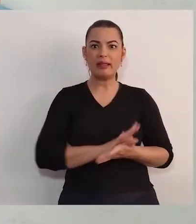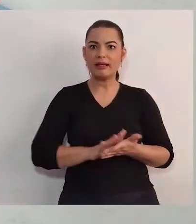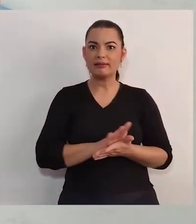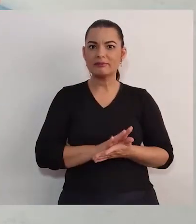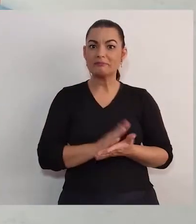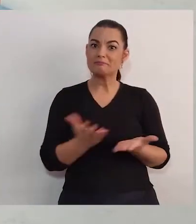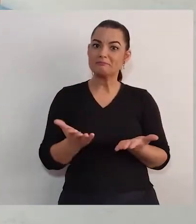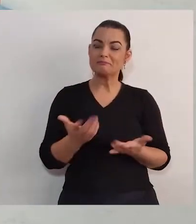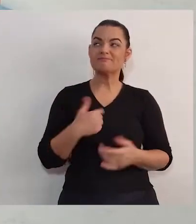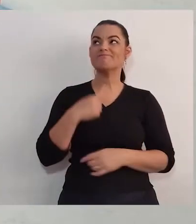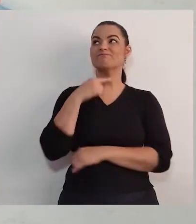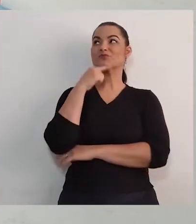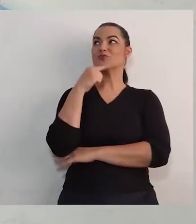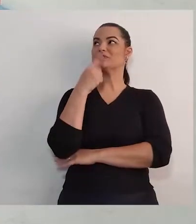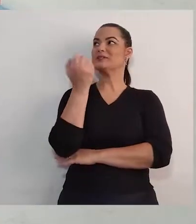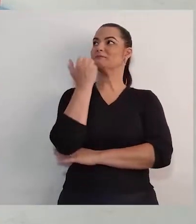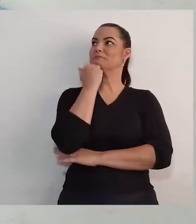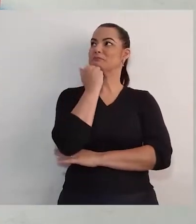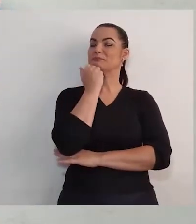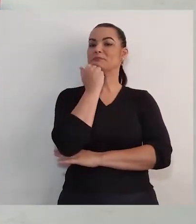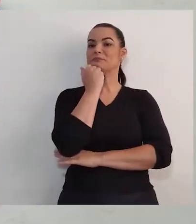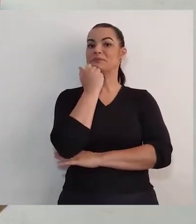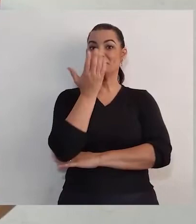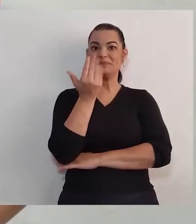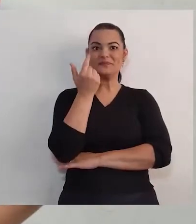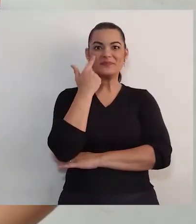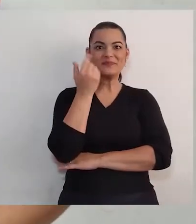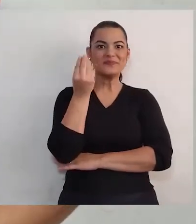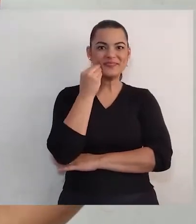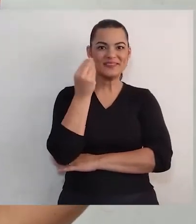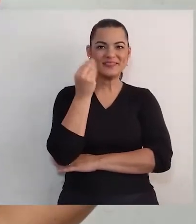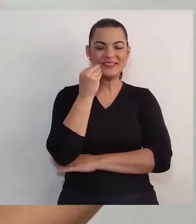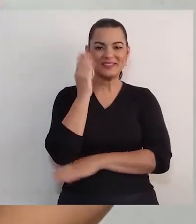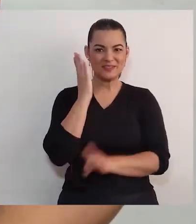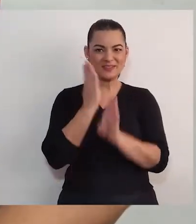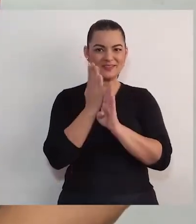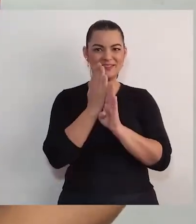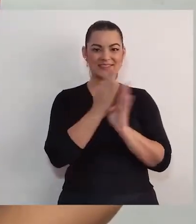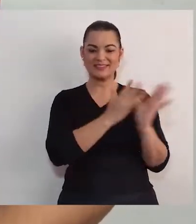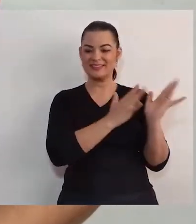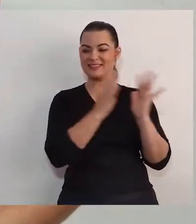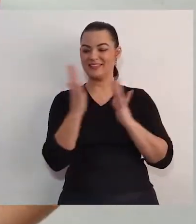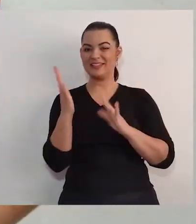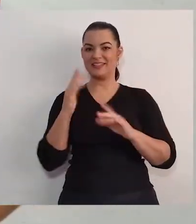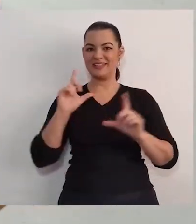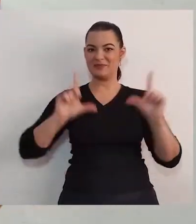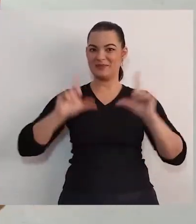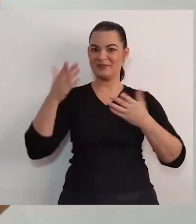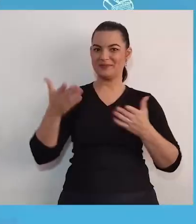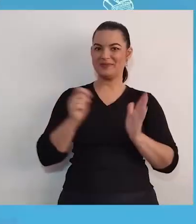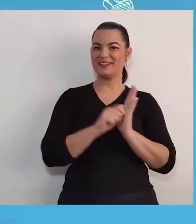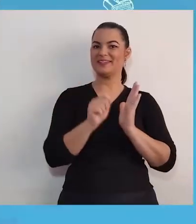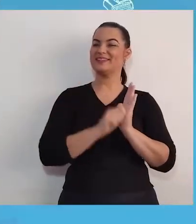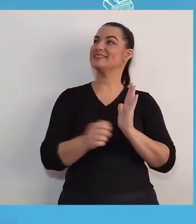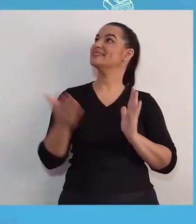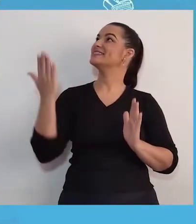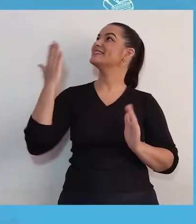Fiquei na dúvida, turma. Vamos ver se a gente descobre ao longo do programa. Anotem aí.